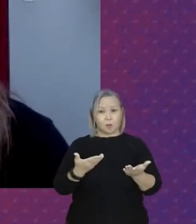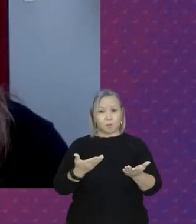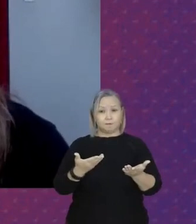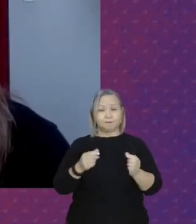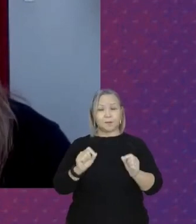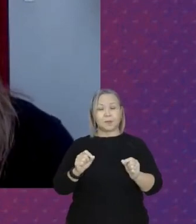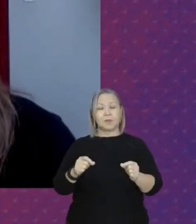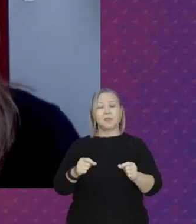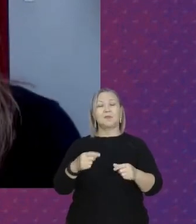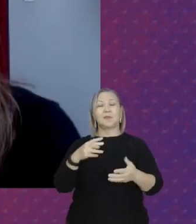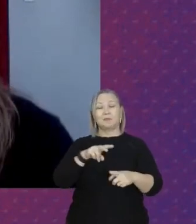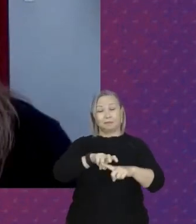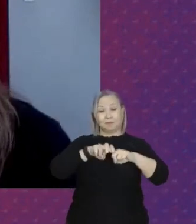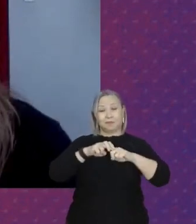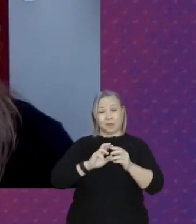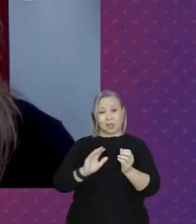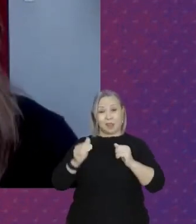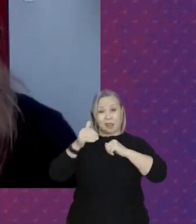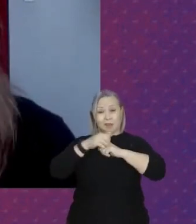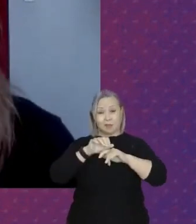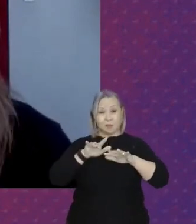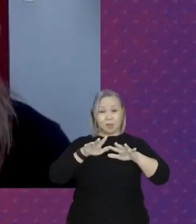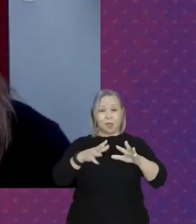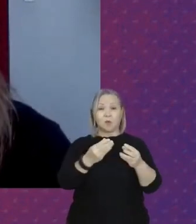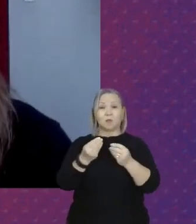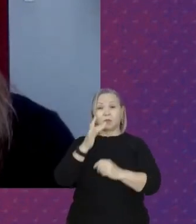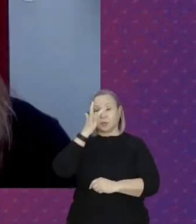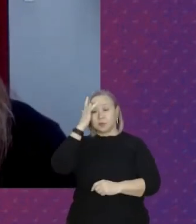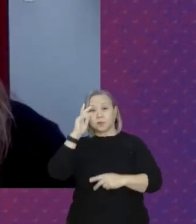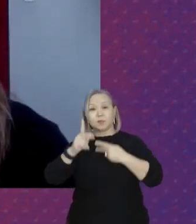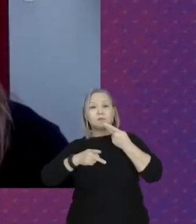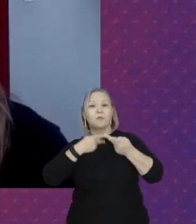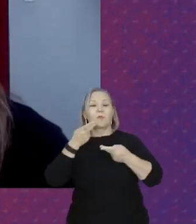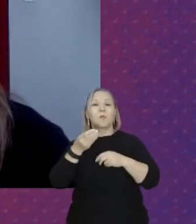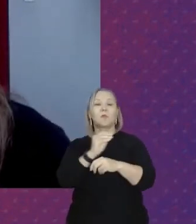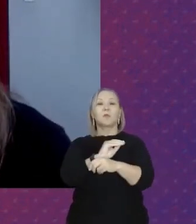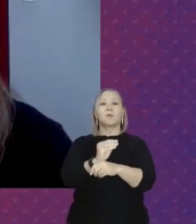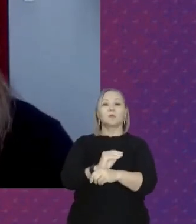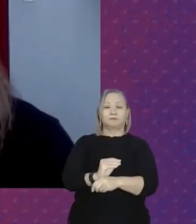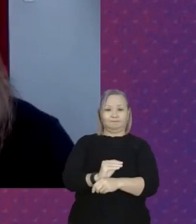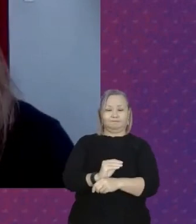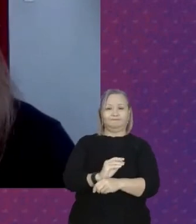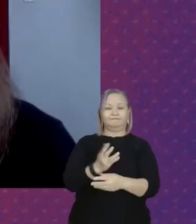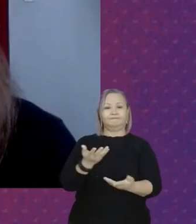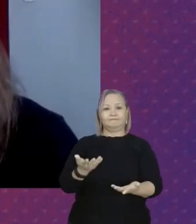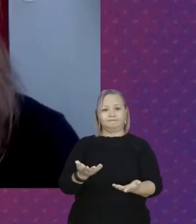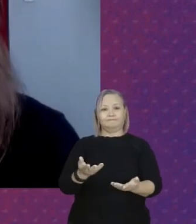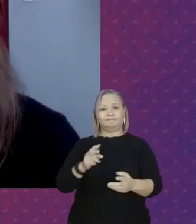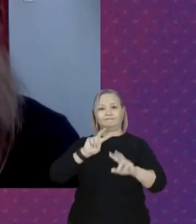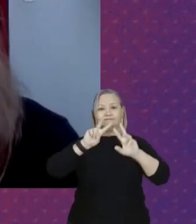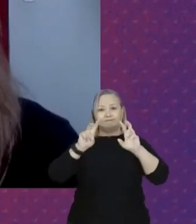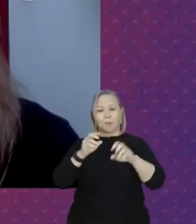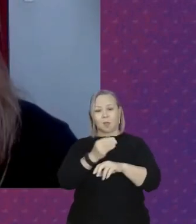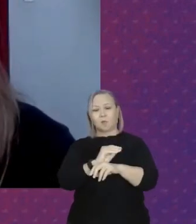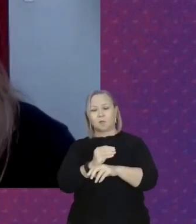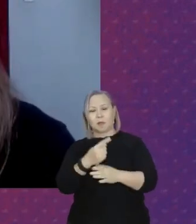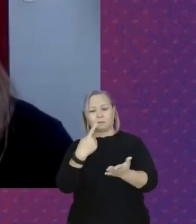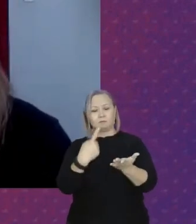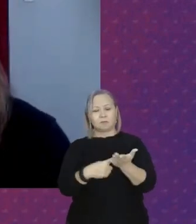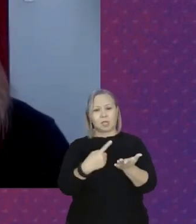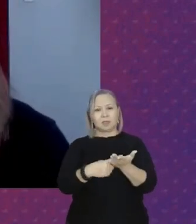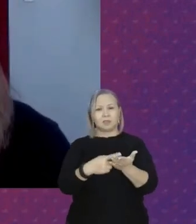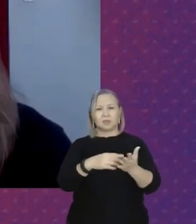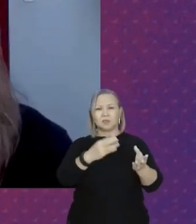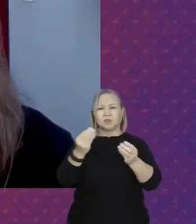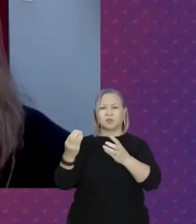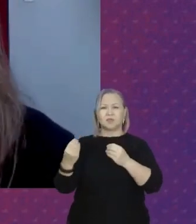à pandemia, muita gente fala sobre cuidado, né? O cuidado está na agenda de muitas